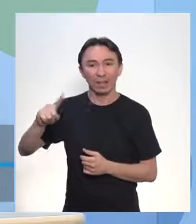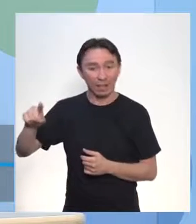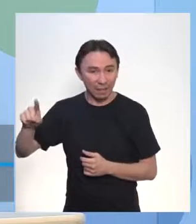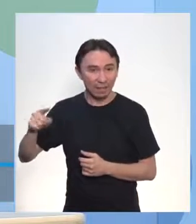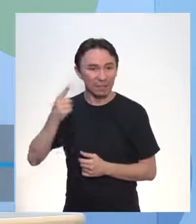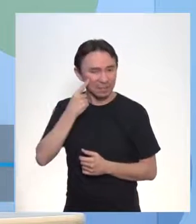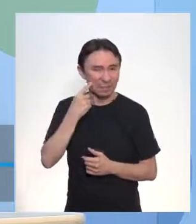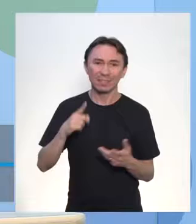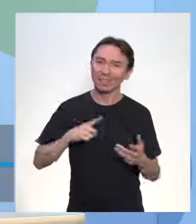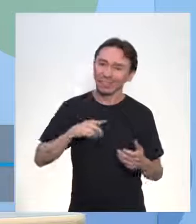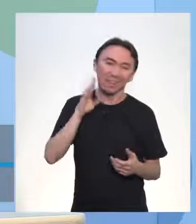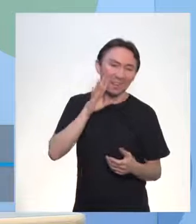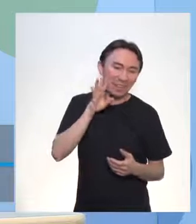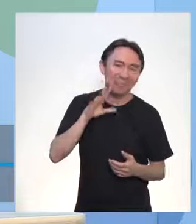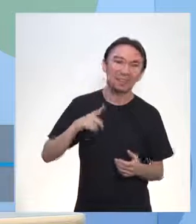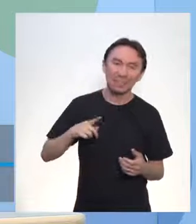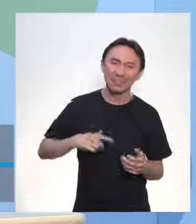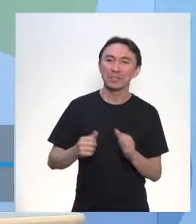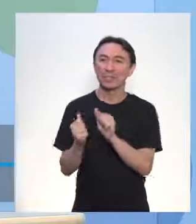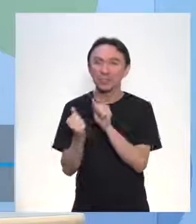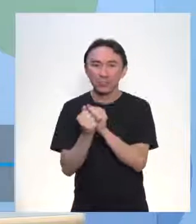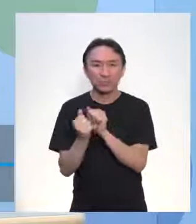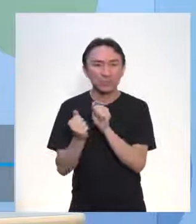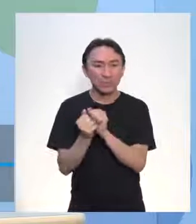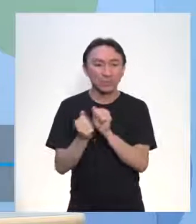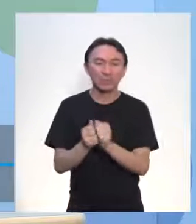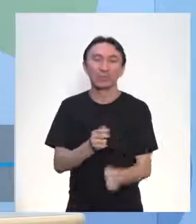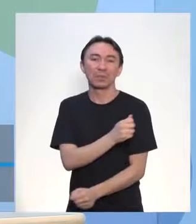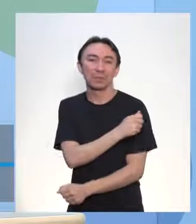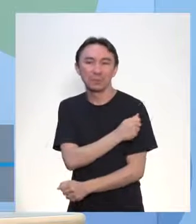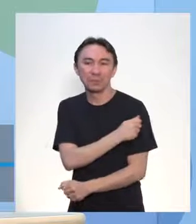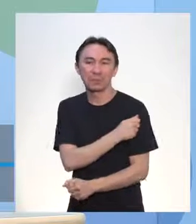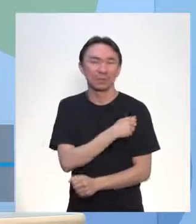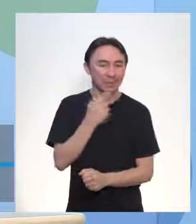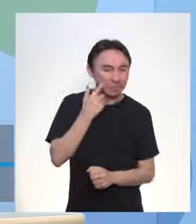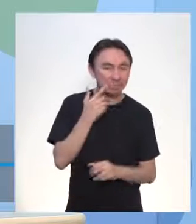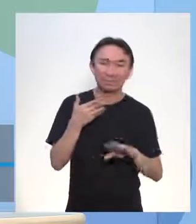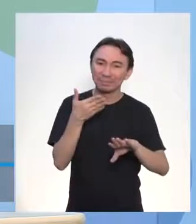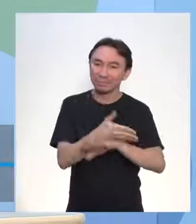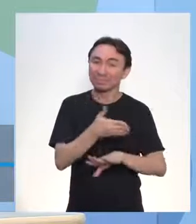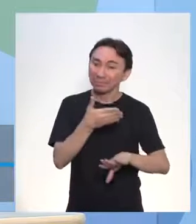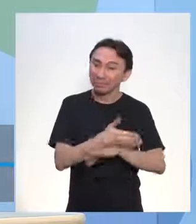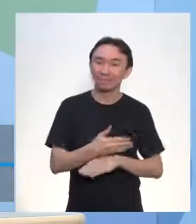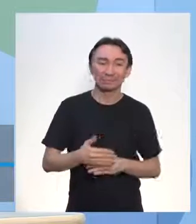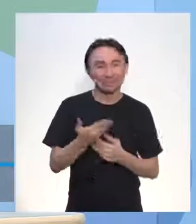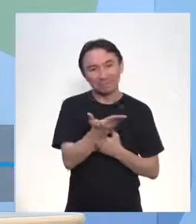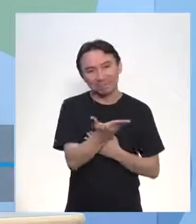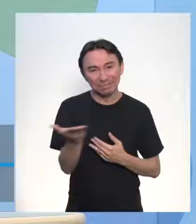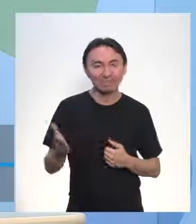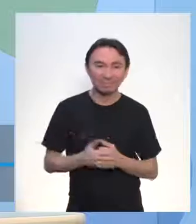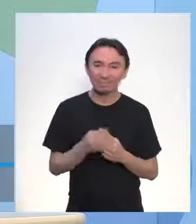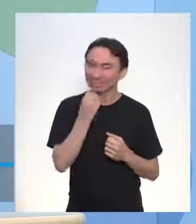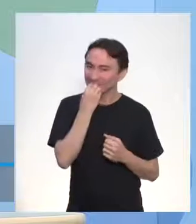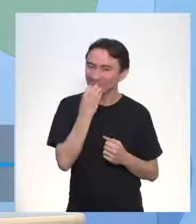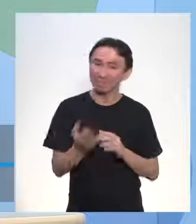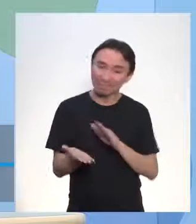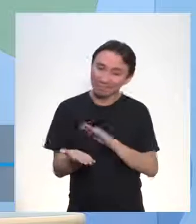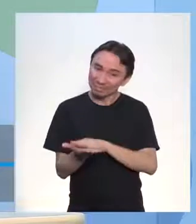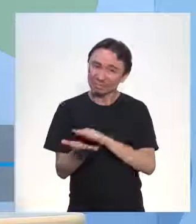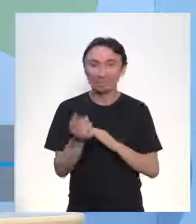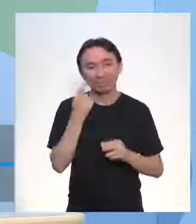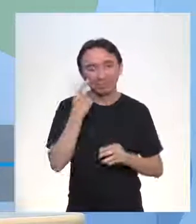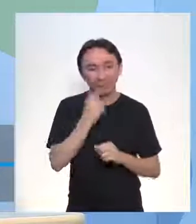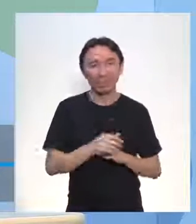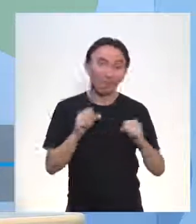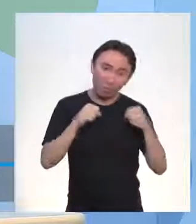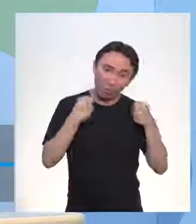com os alunos. Professora Maria Aparecida também. Olá, alunos da E, Capitão Joel Miranda. Vamos lá, força, foco e aprendizagem.